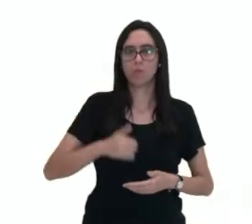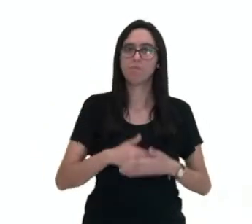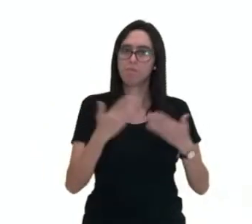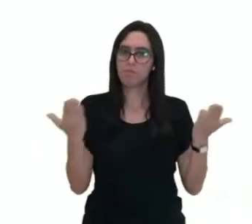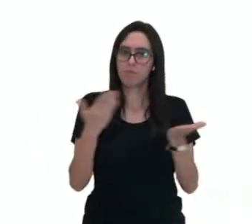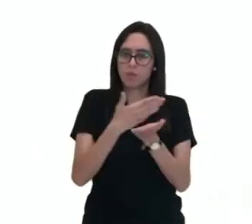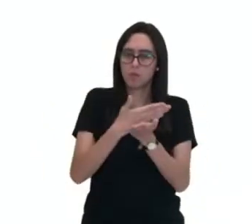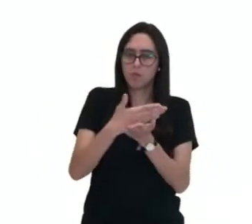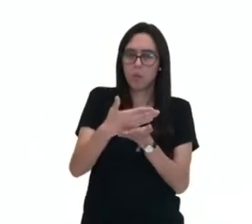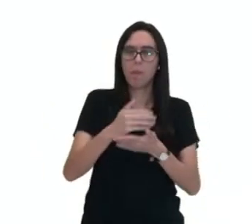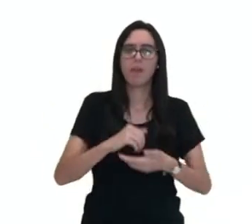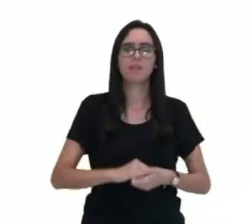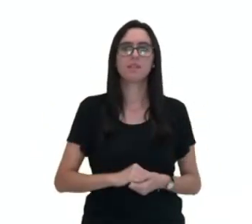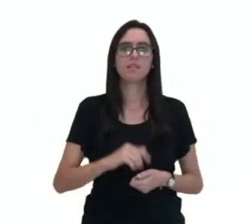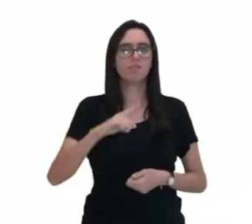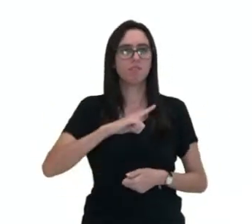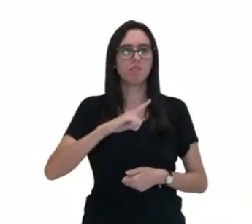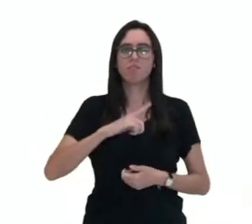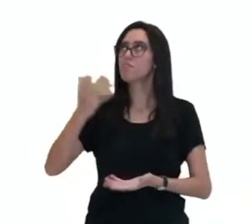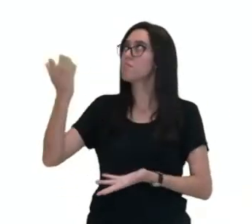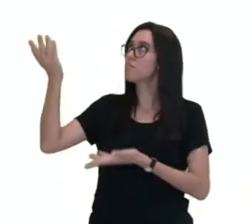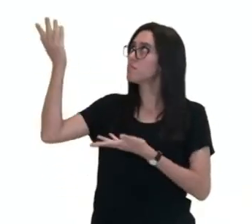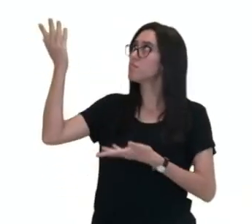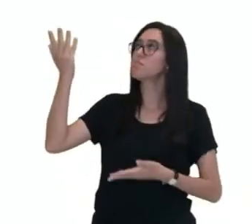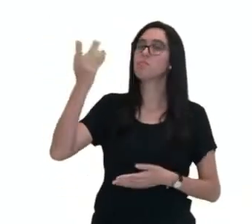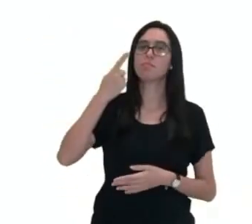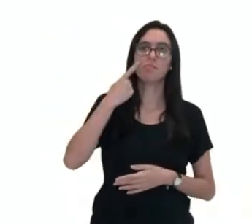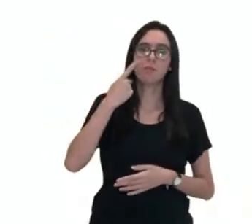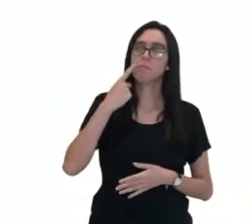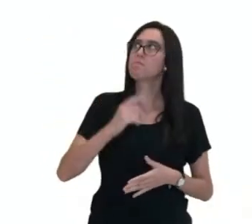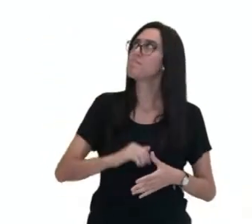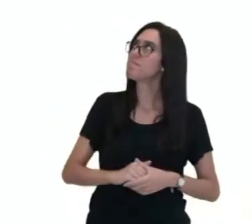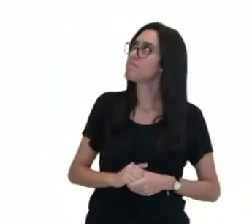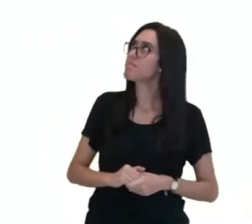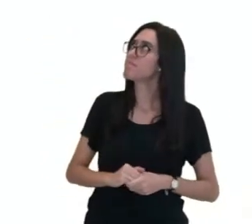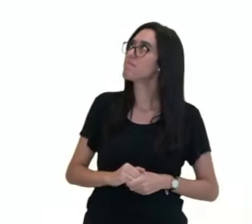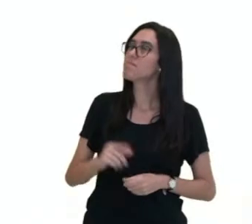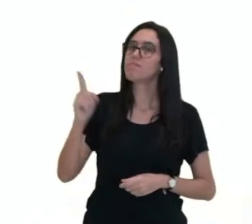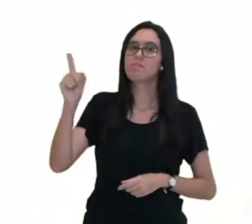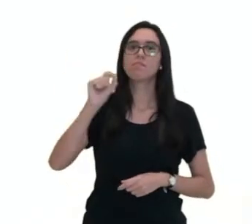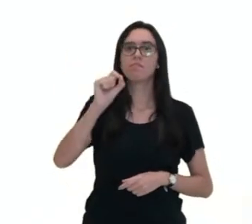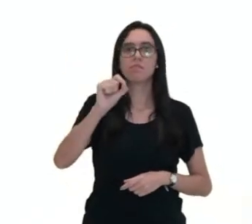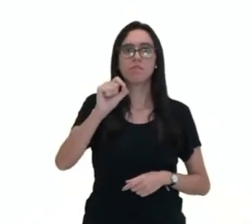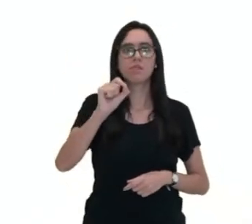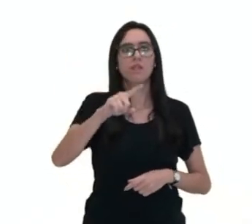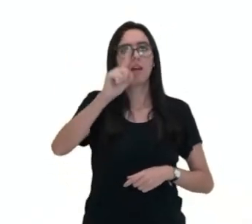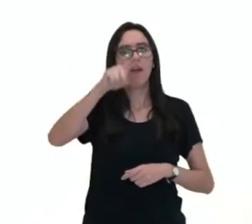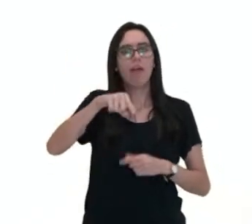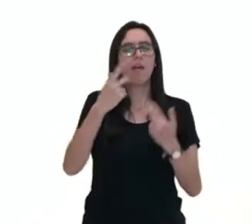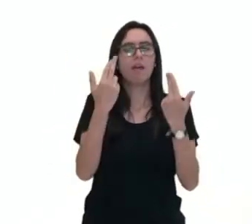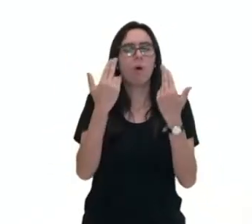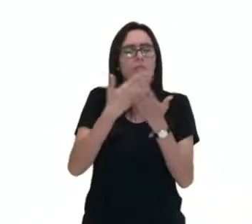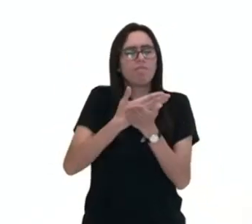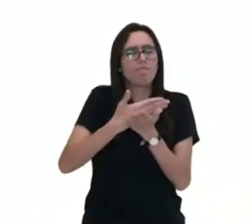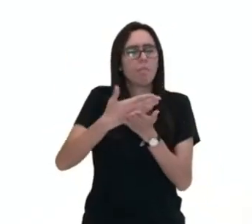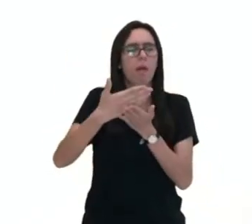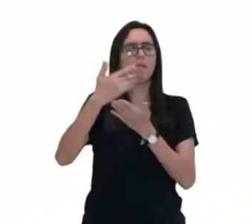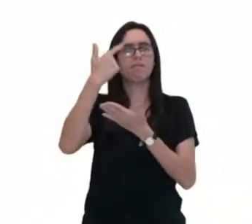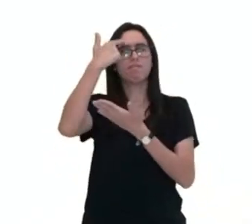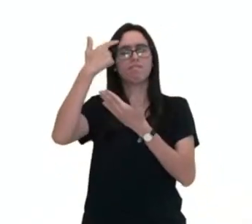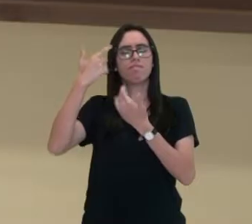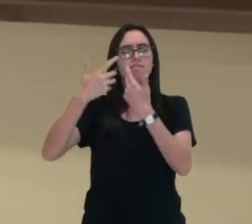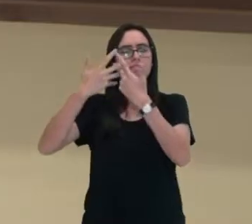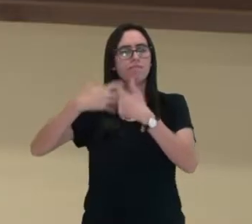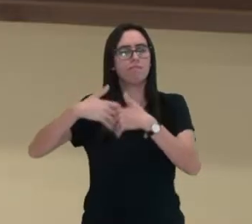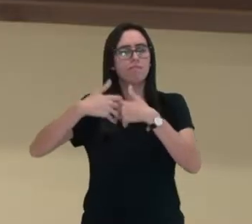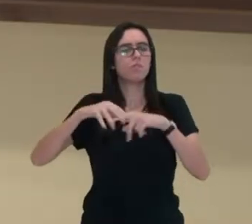né, a gente trouxe aqui uma reflexão nesse slide, né, que é uma atividade de aquecimento, né, para a gente pensar aqui o que